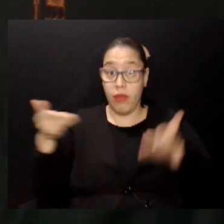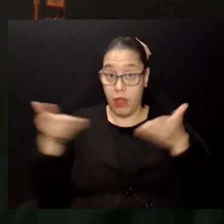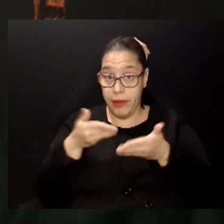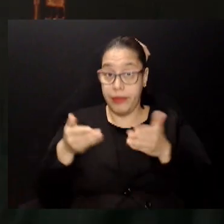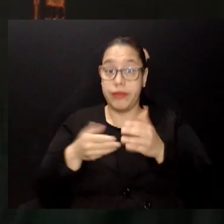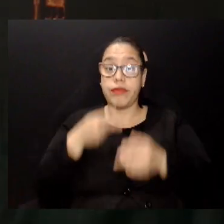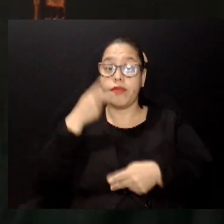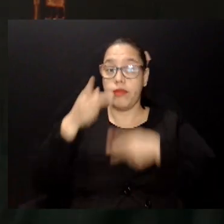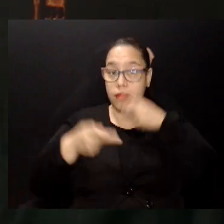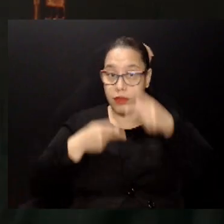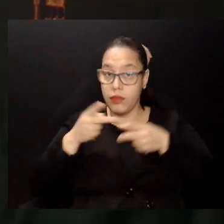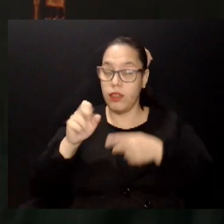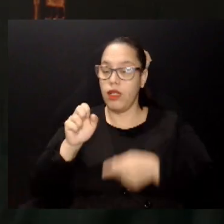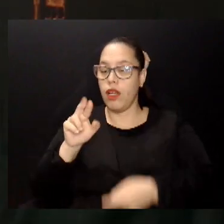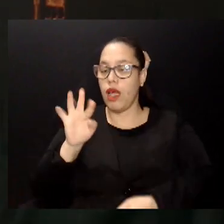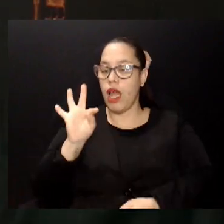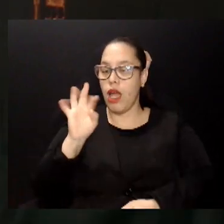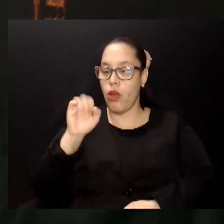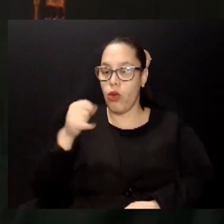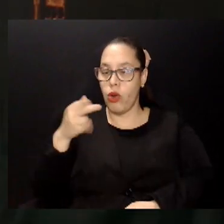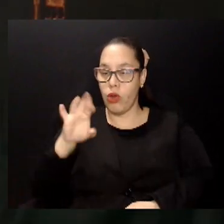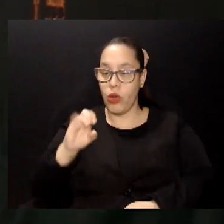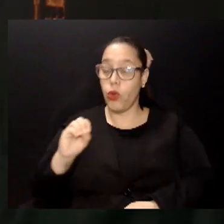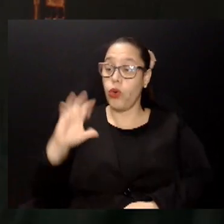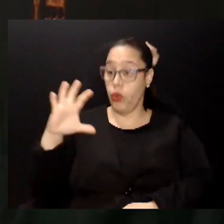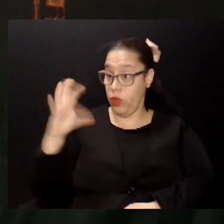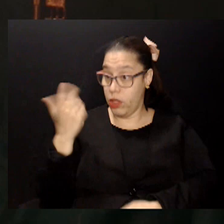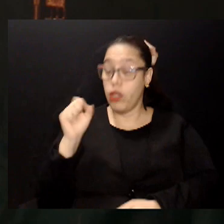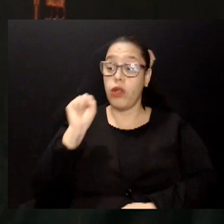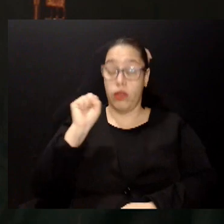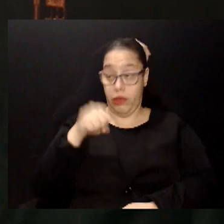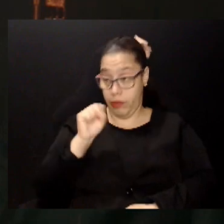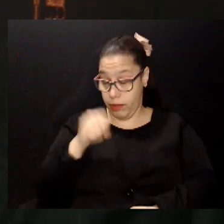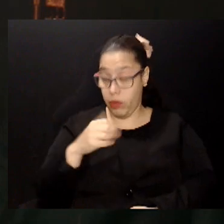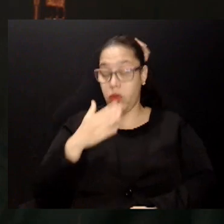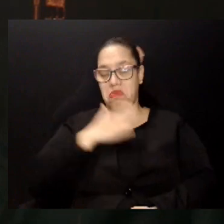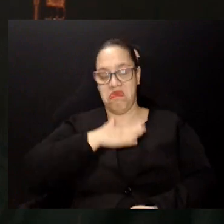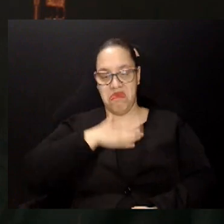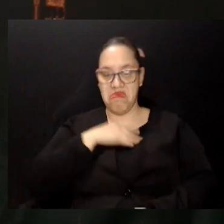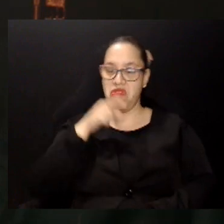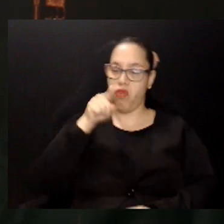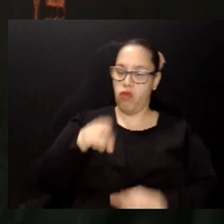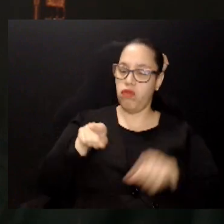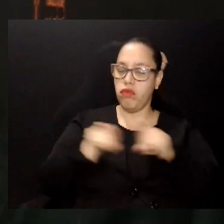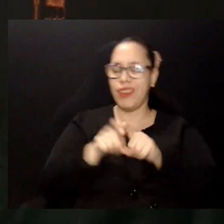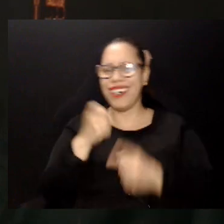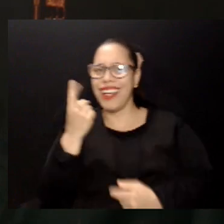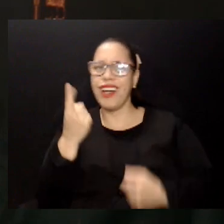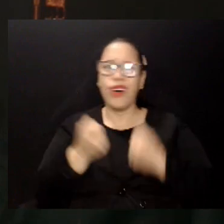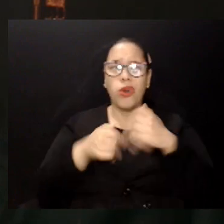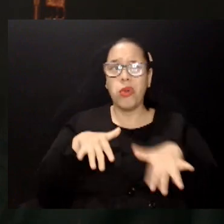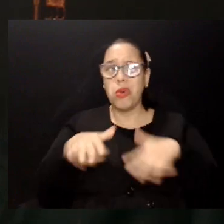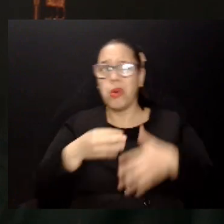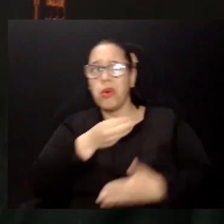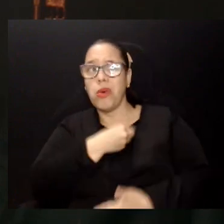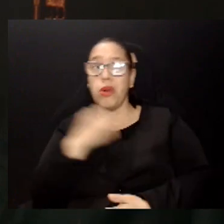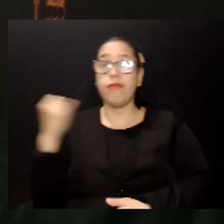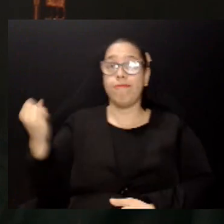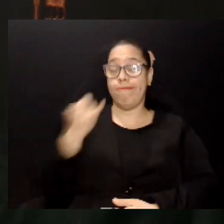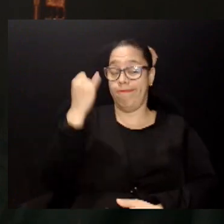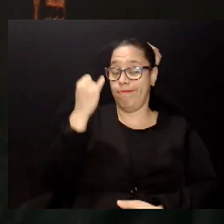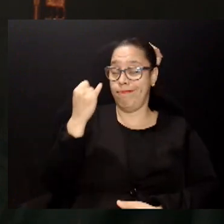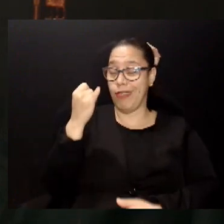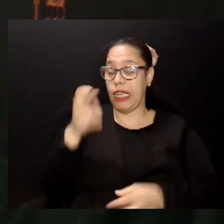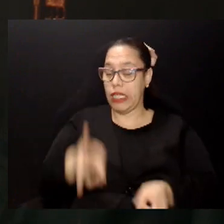a autoanulação, que acontece sim, né, comigo, com você, em algum momento da vida. O importante é a gente